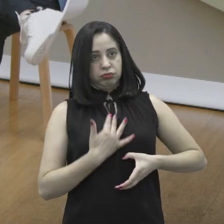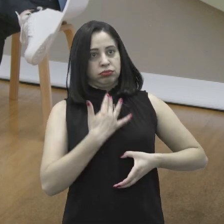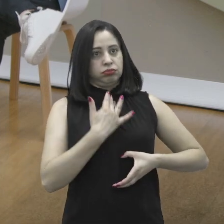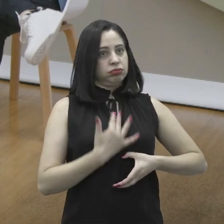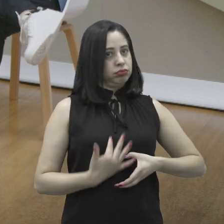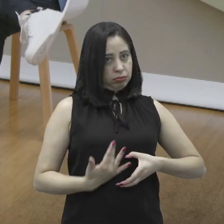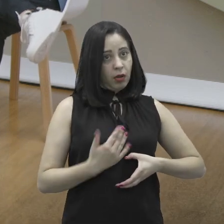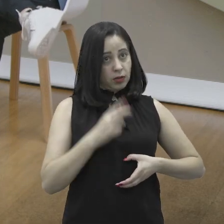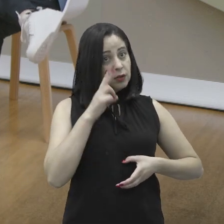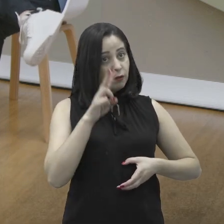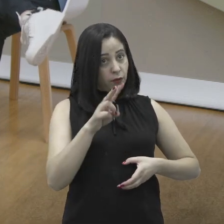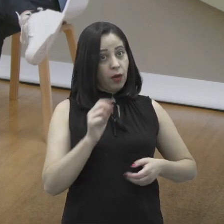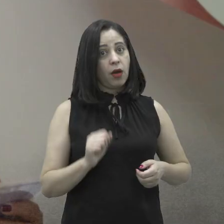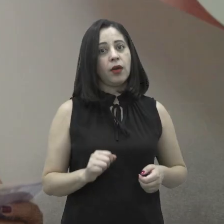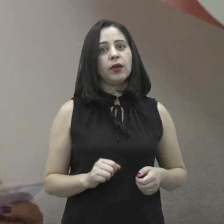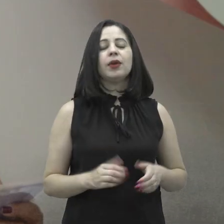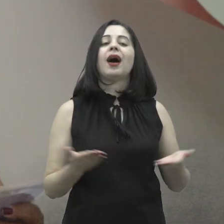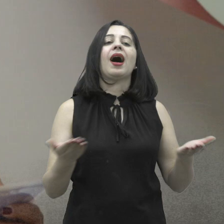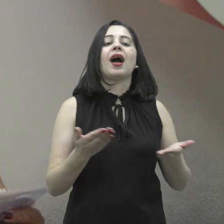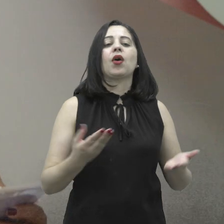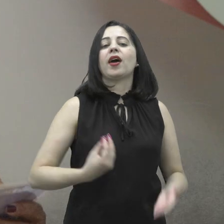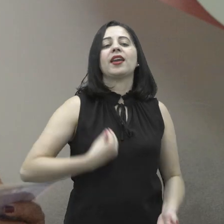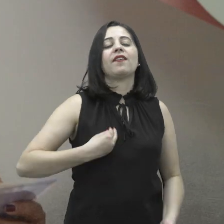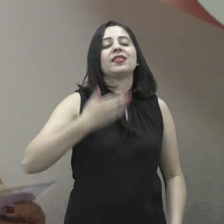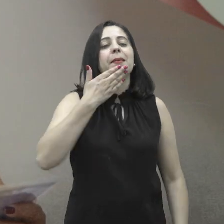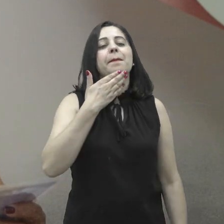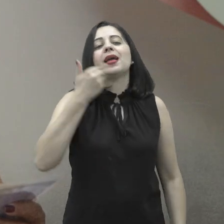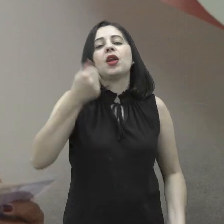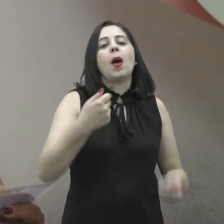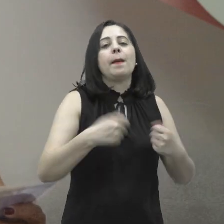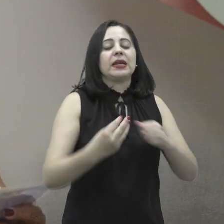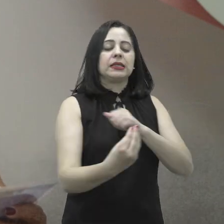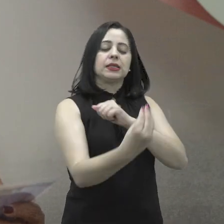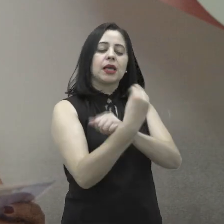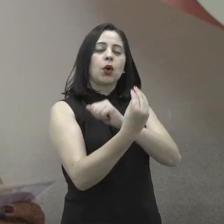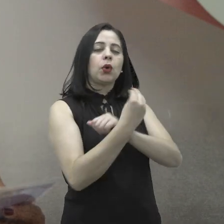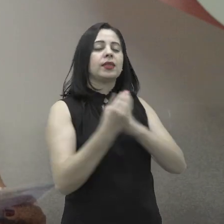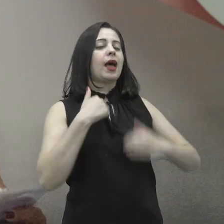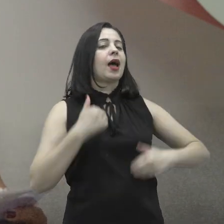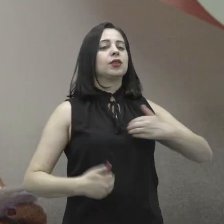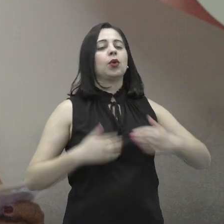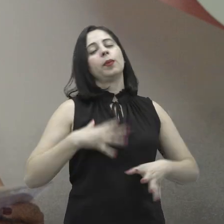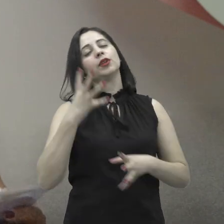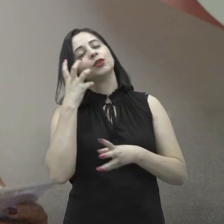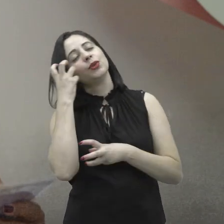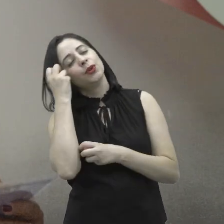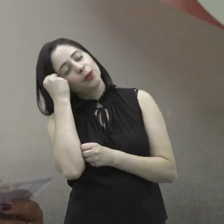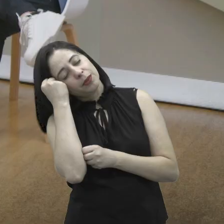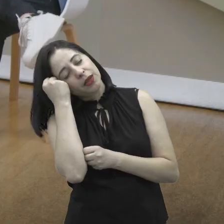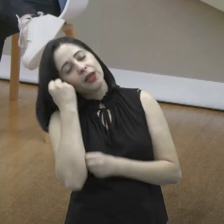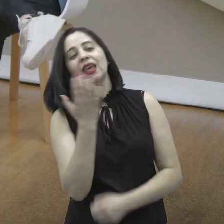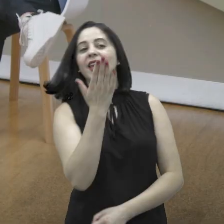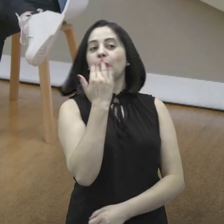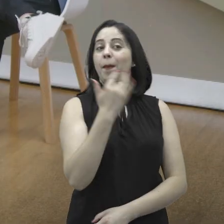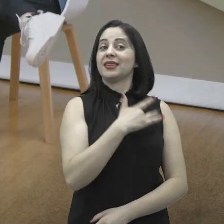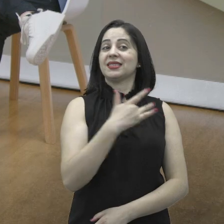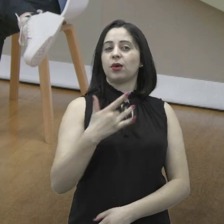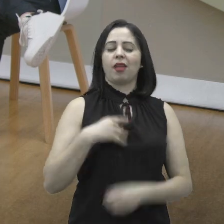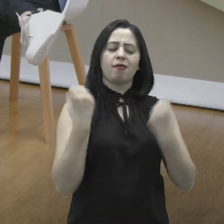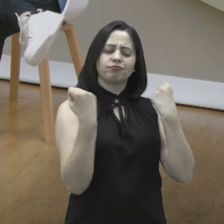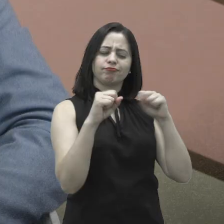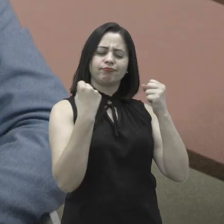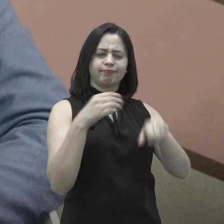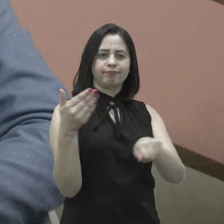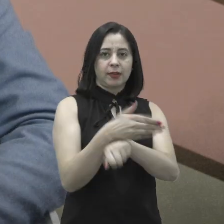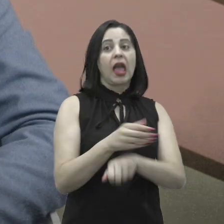muito interessante. Na verdade, doutor, qualidade de vida é pensar no todo, né? Dormir bem, se alimentar bem, praticar atividades físicas. Com certeza.